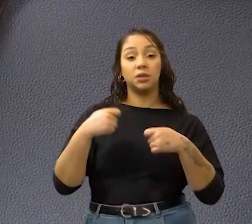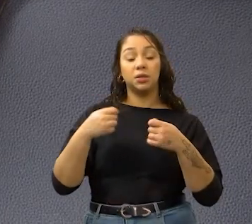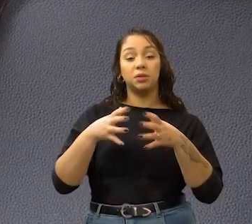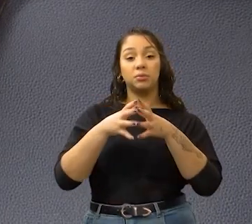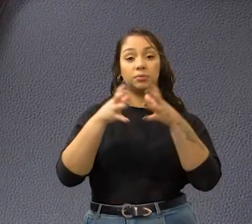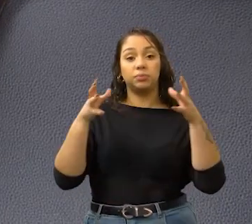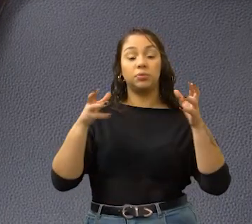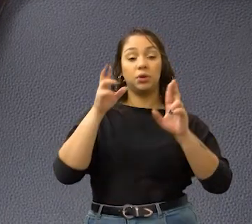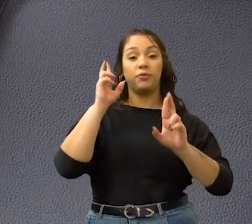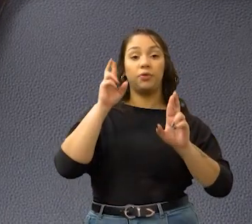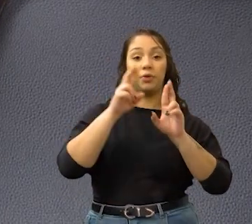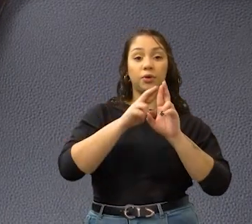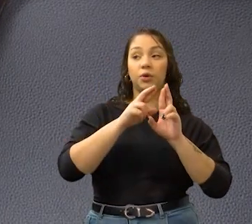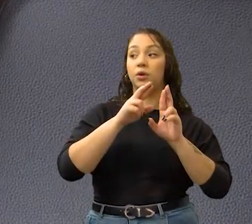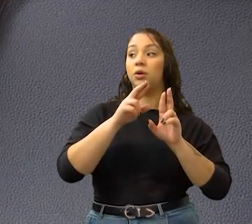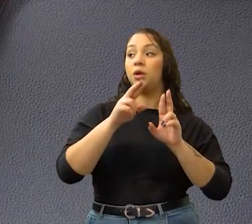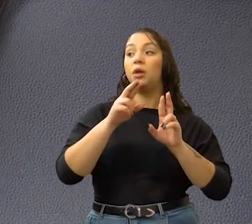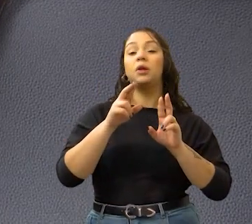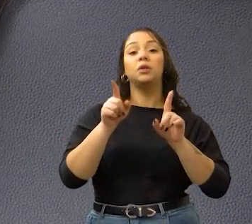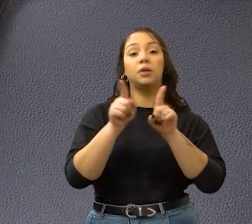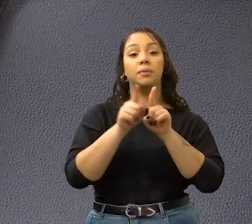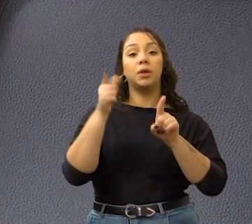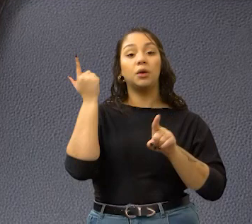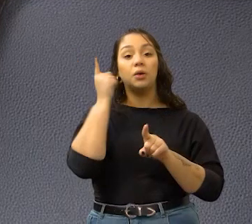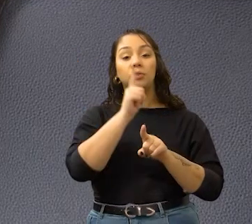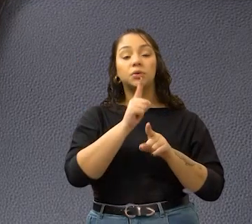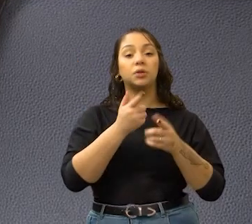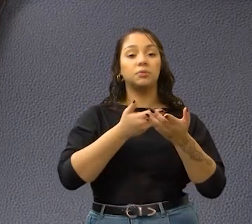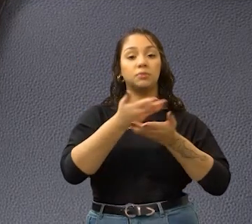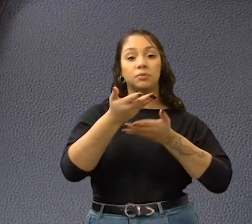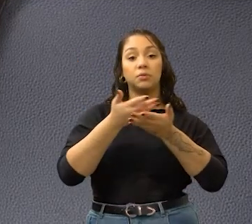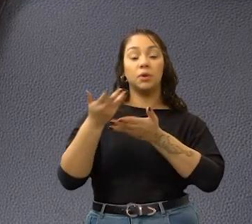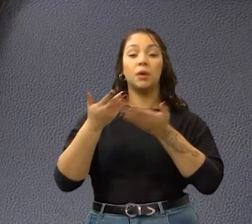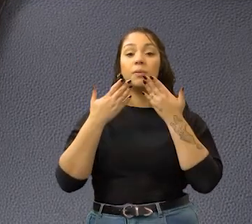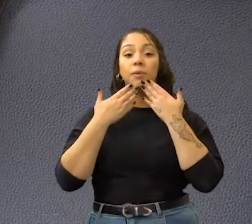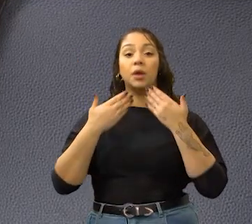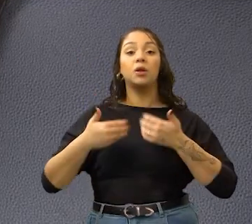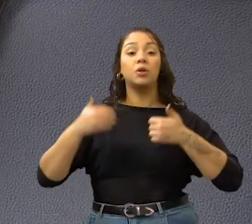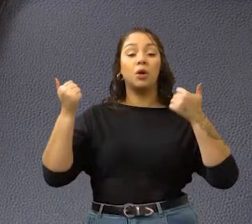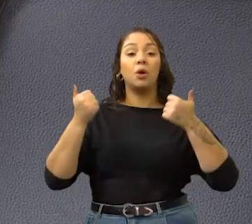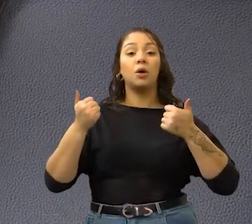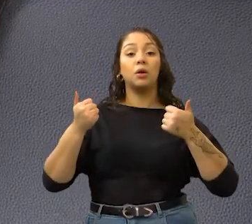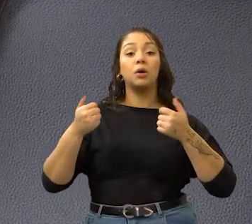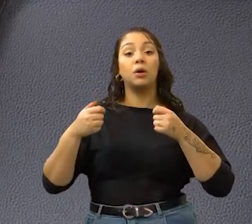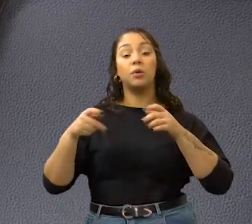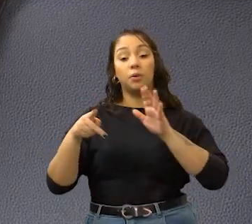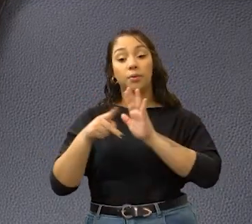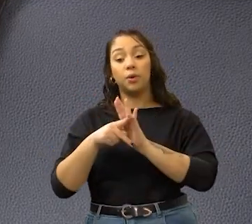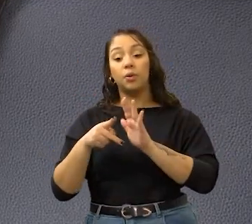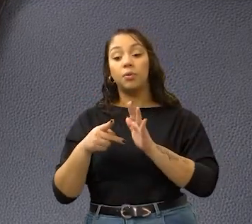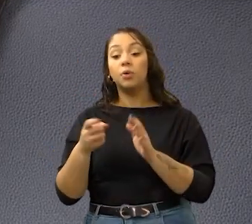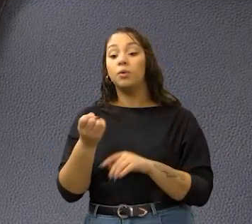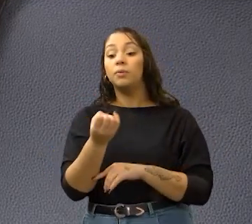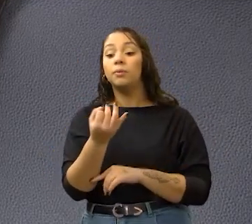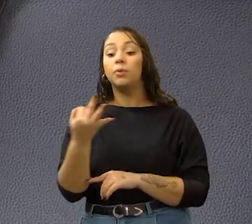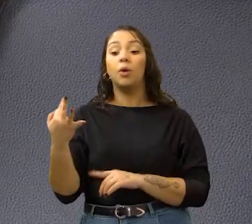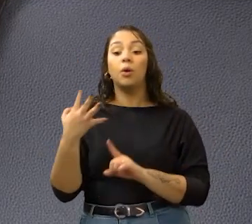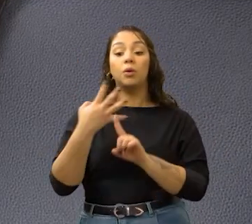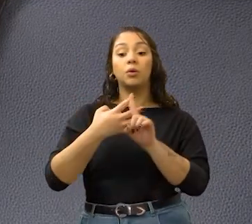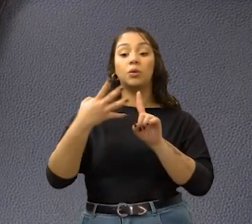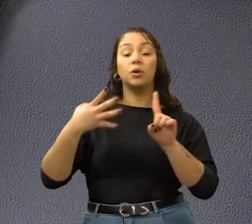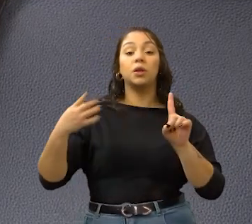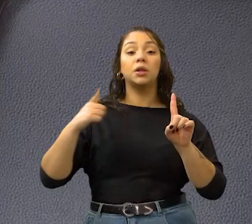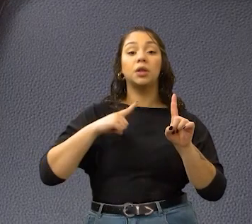referência LGBT, a gente precisa conseguir comunicar melhor com um censo, por